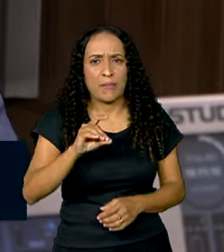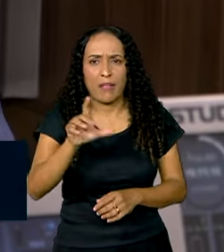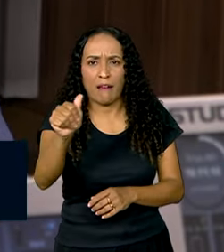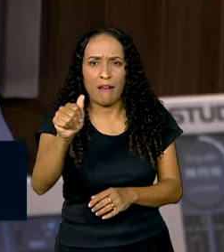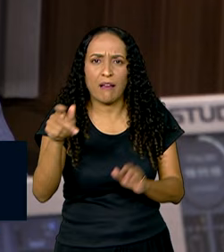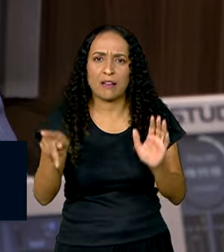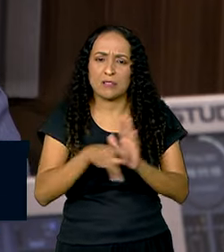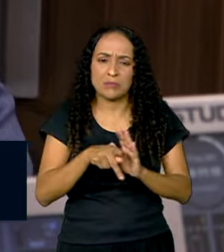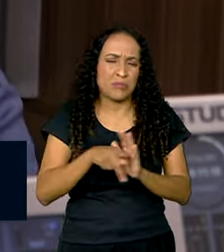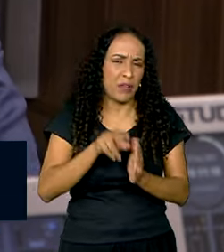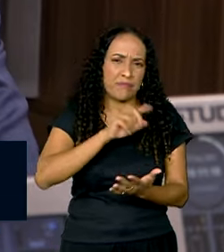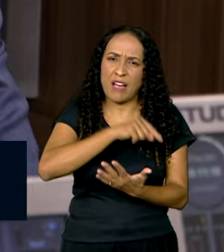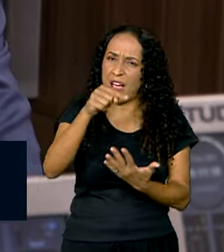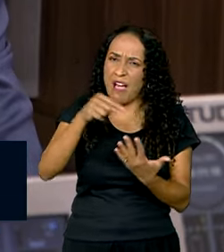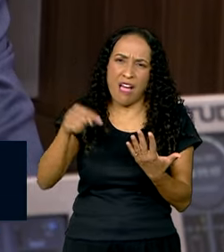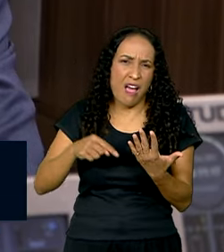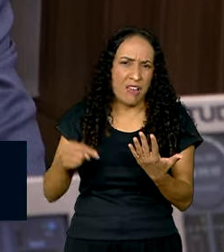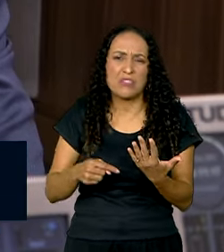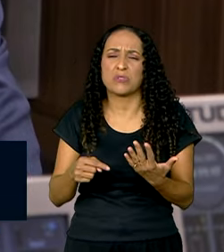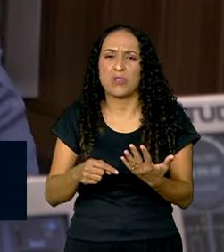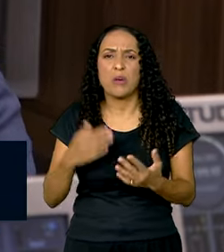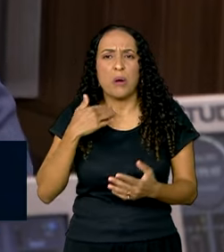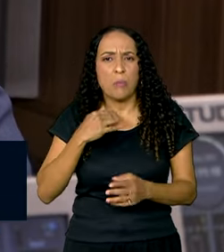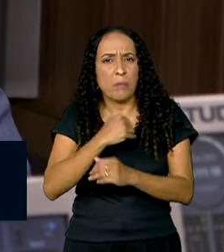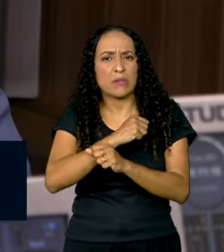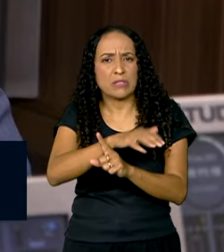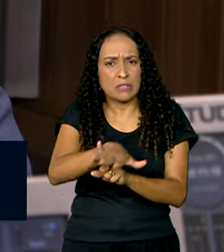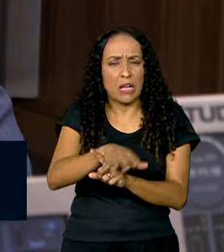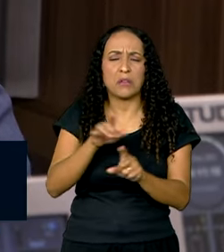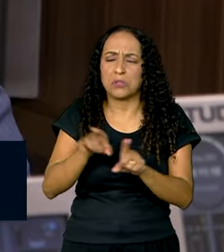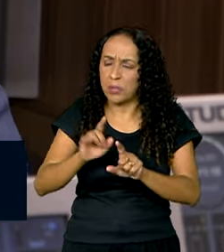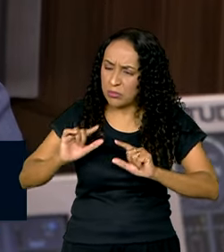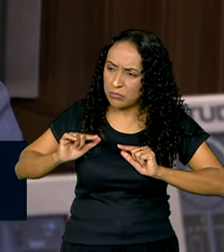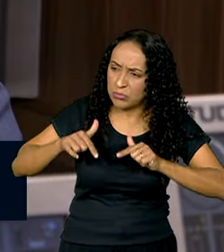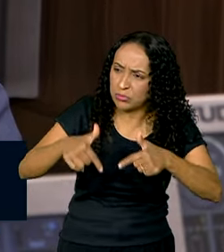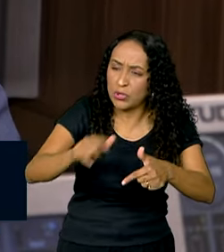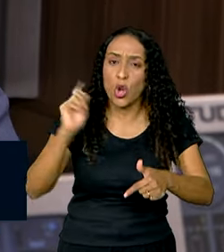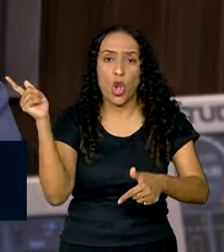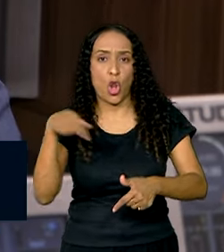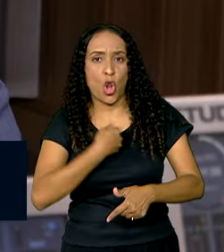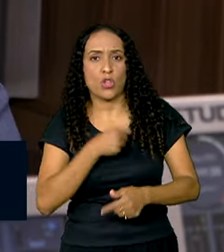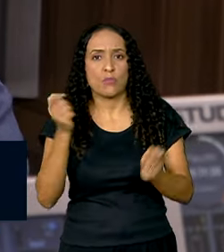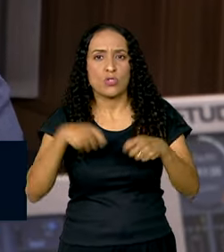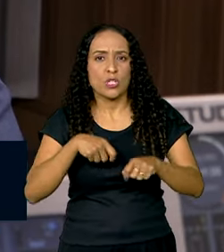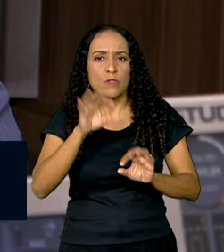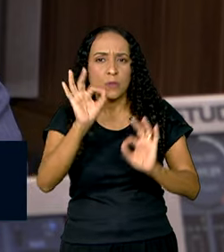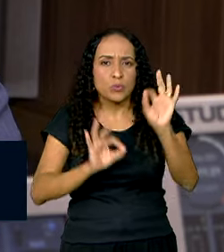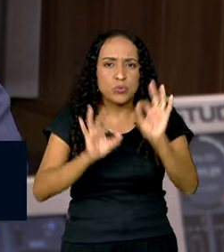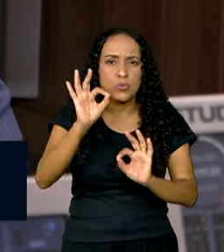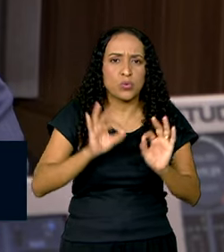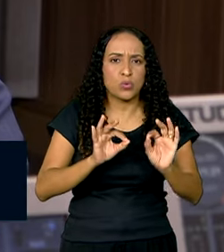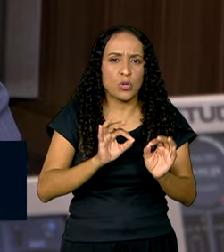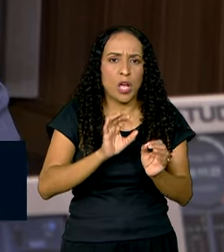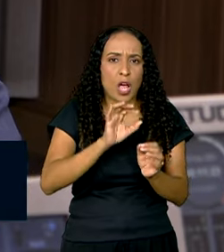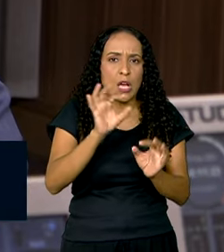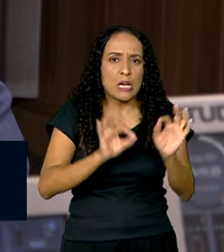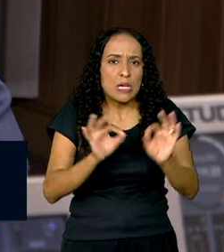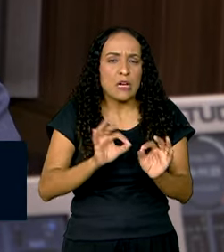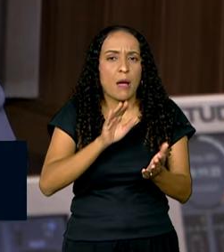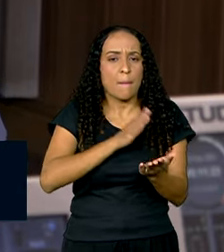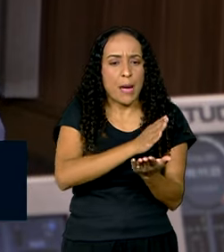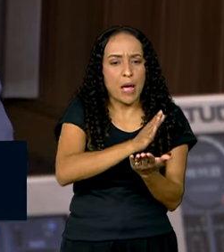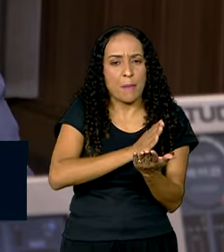o próprio MMA Enfim uma série o banco central Também Tem trabalhado para que a gente possa modelar linhas de crédito voltadas essa